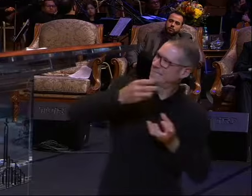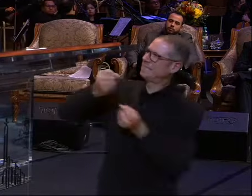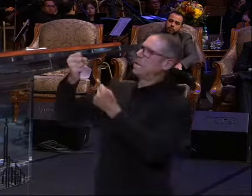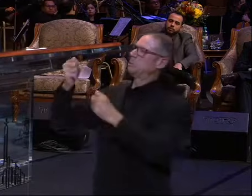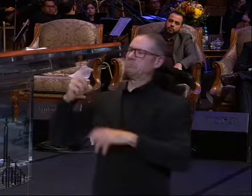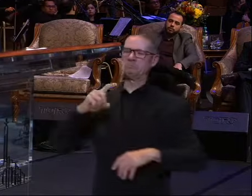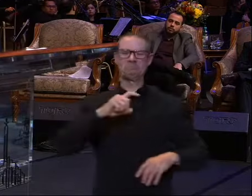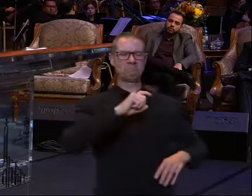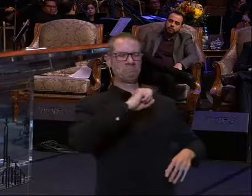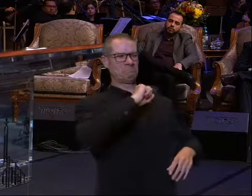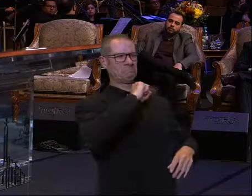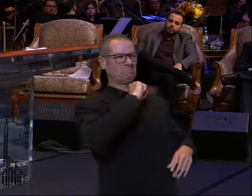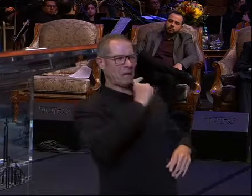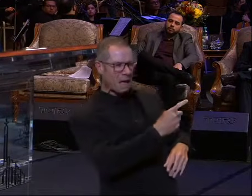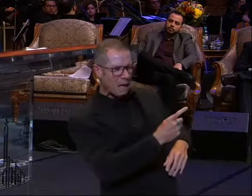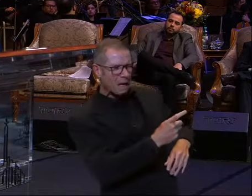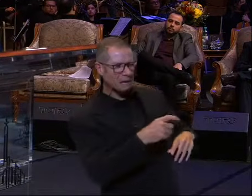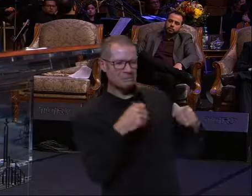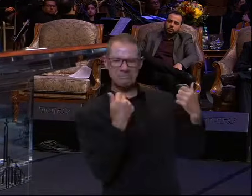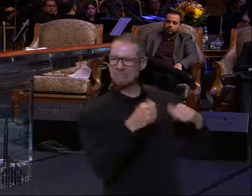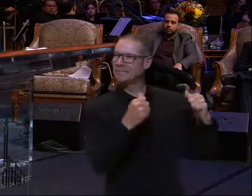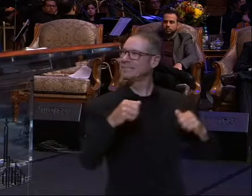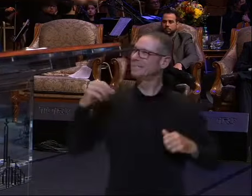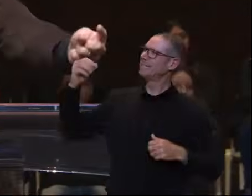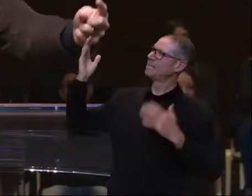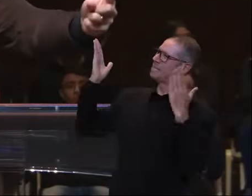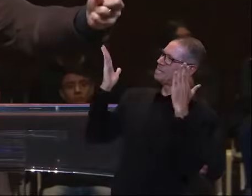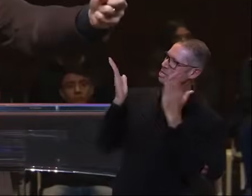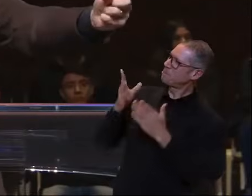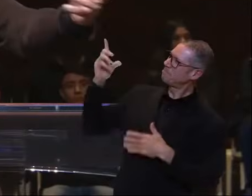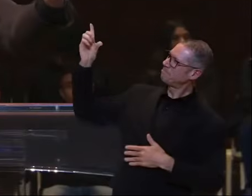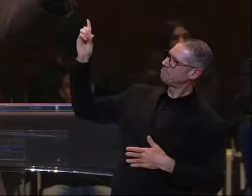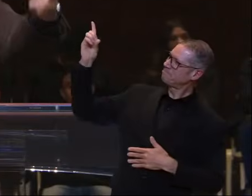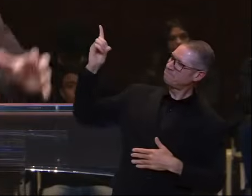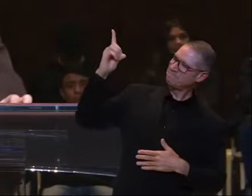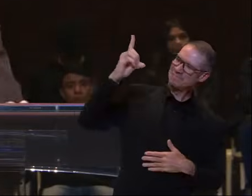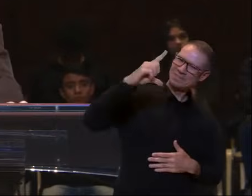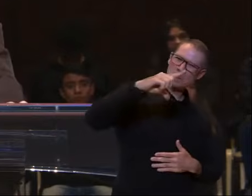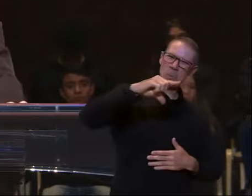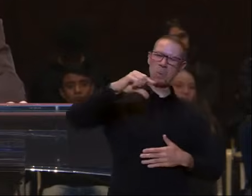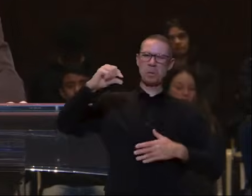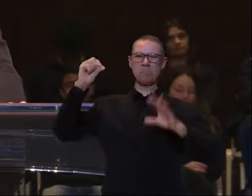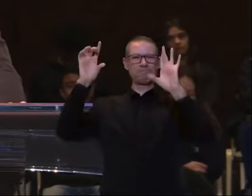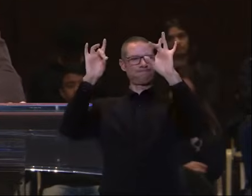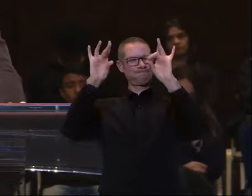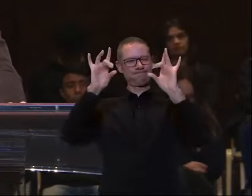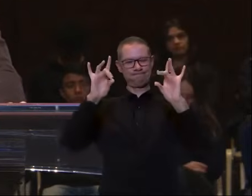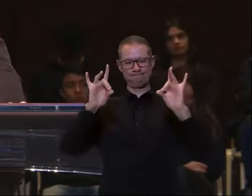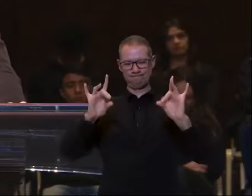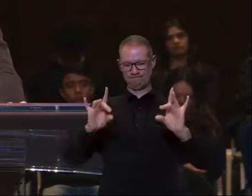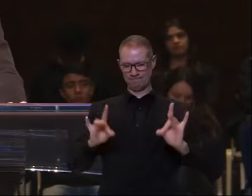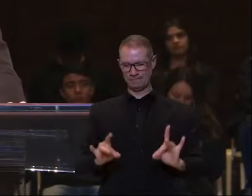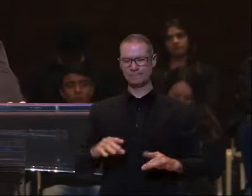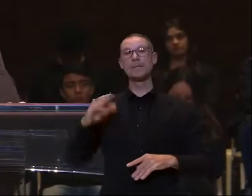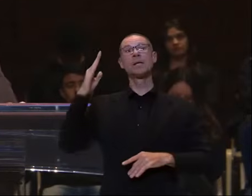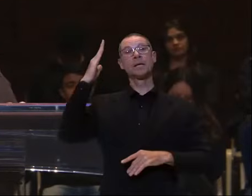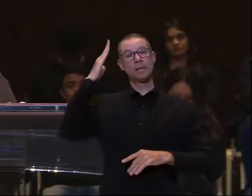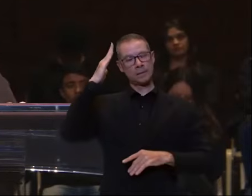ninguém. Deus já te escolheu. Que coisa preciosa.